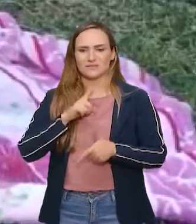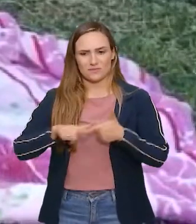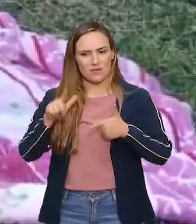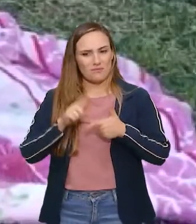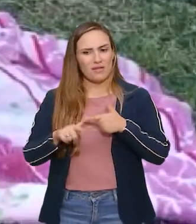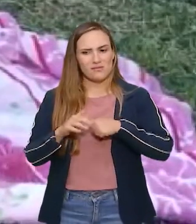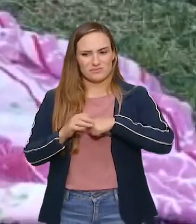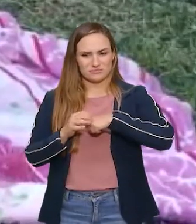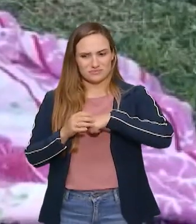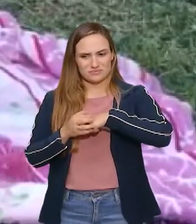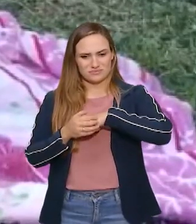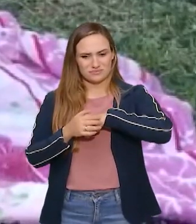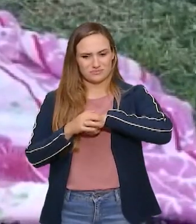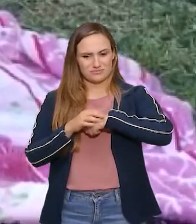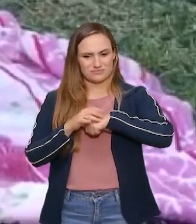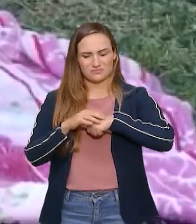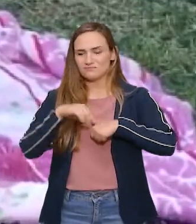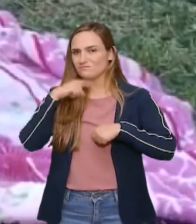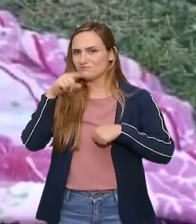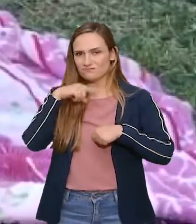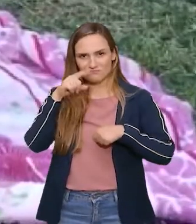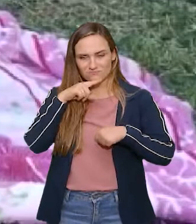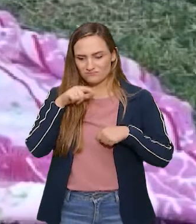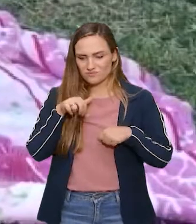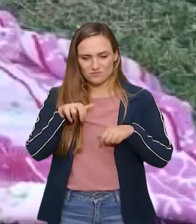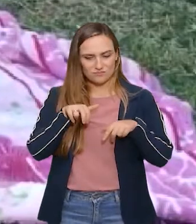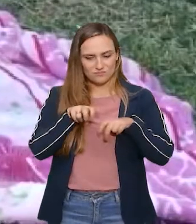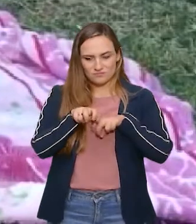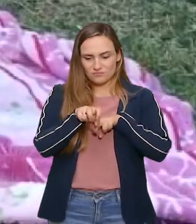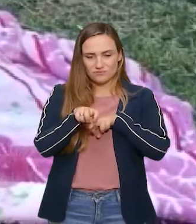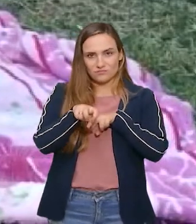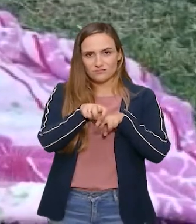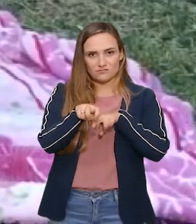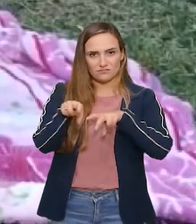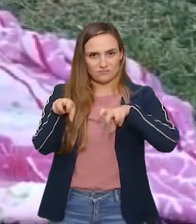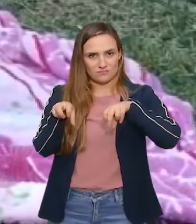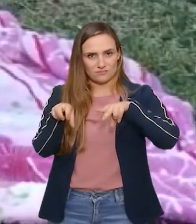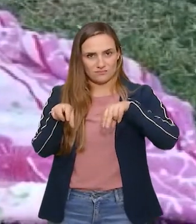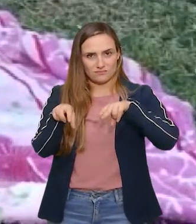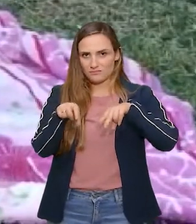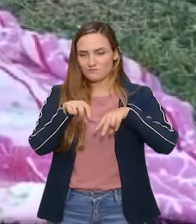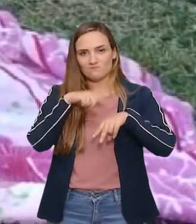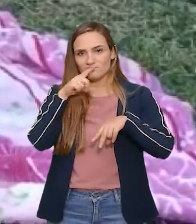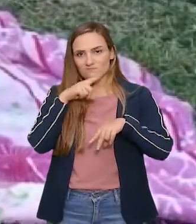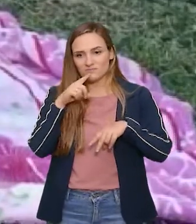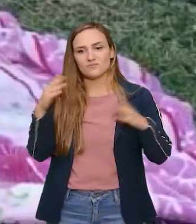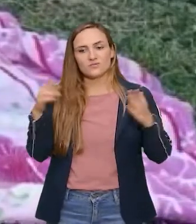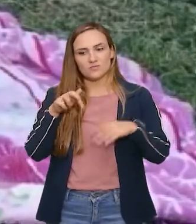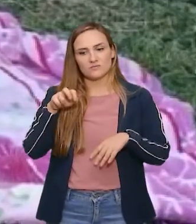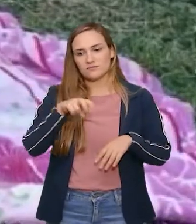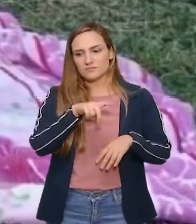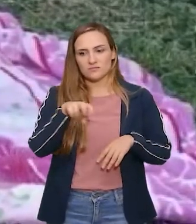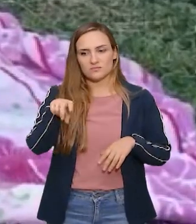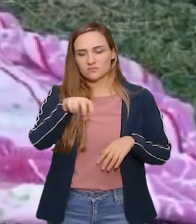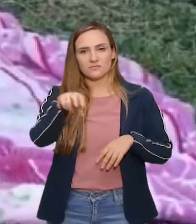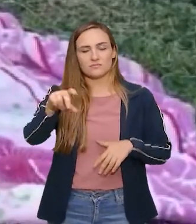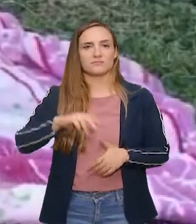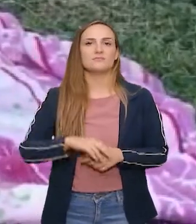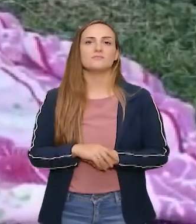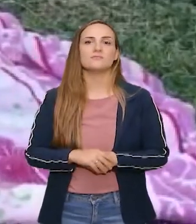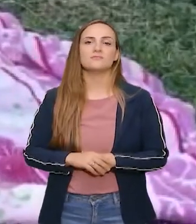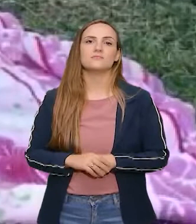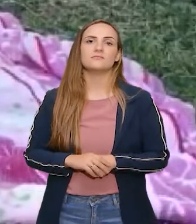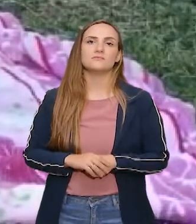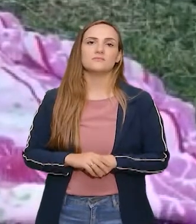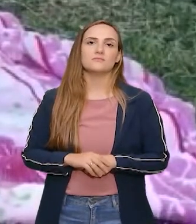bicheiras, perdeu o movimento das patinhas, teve que amputar as patinhas e ela anda de cadeira de roda. Então toda